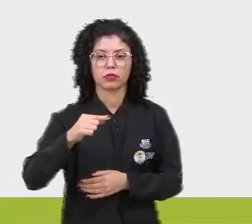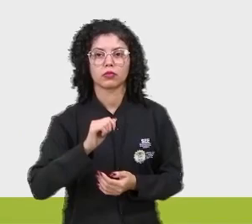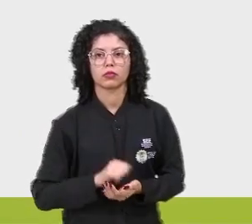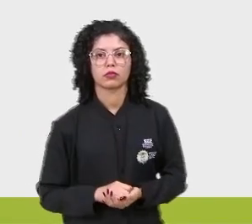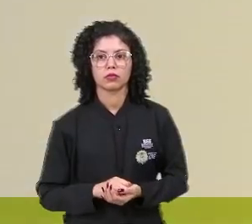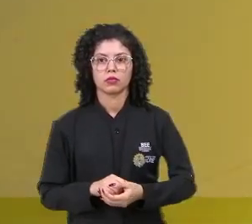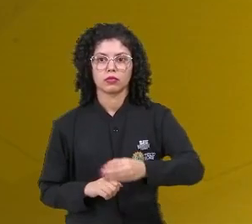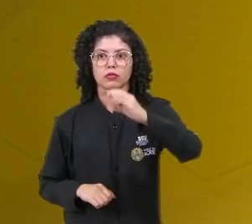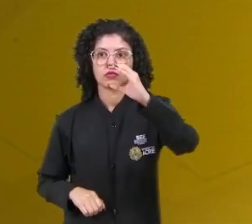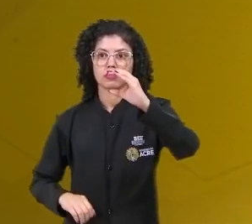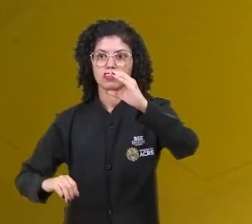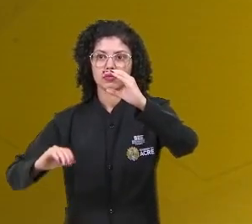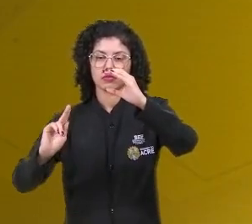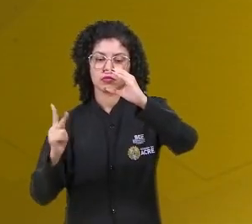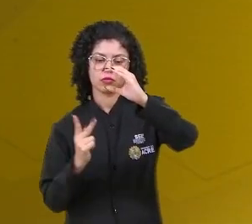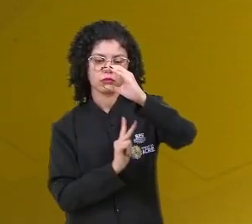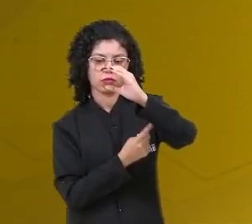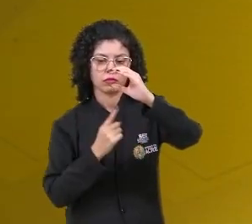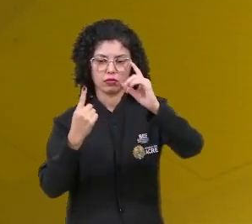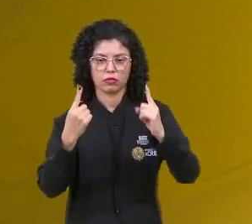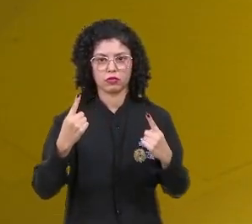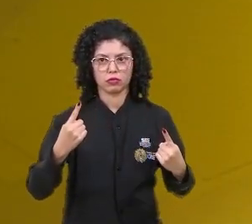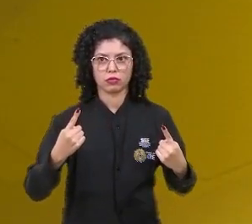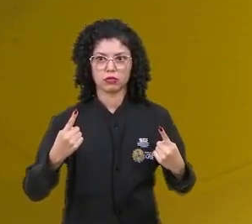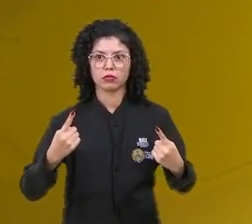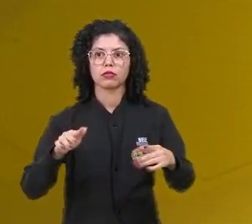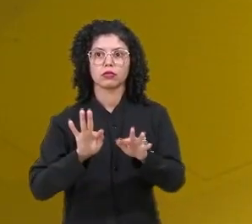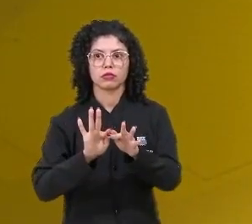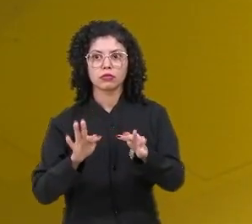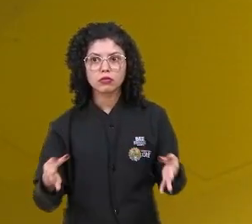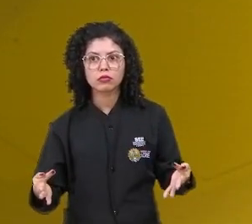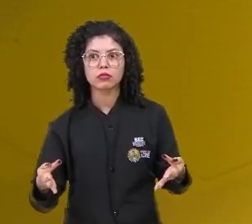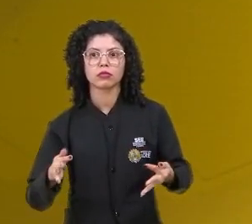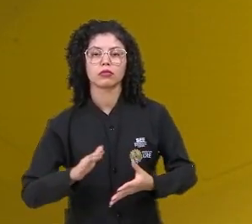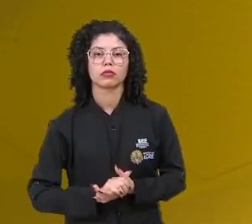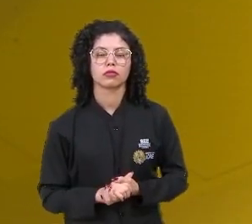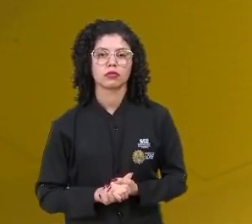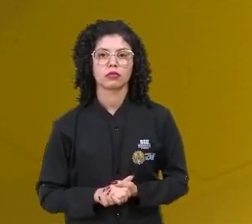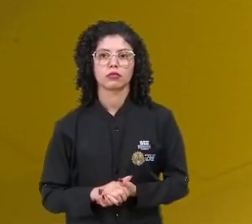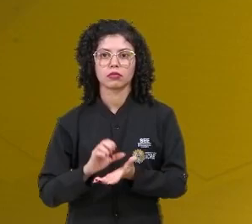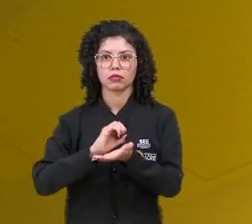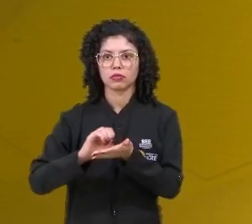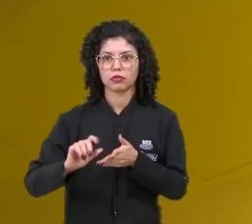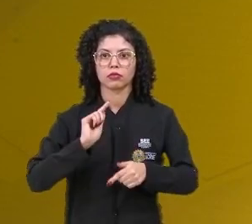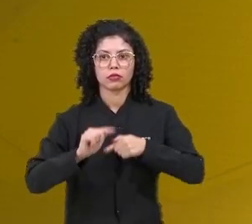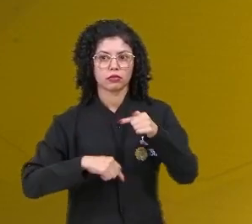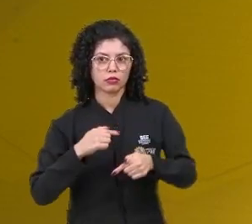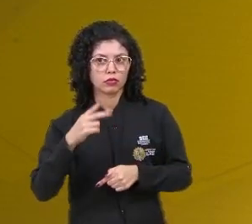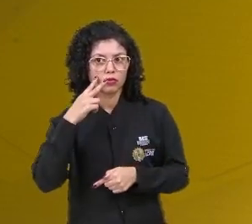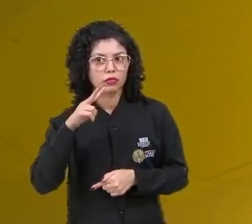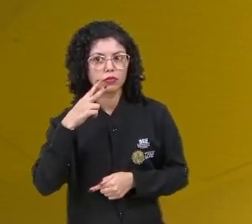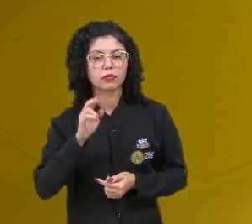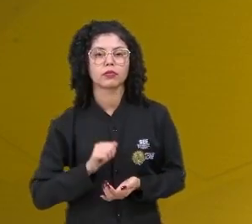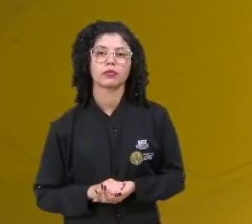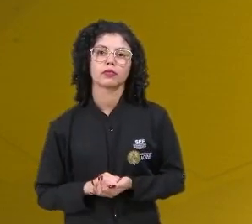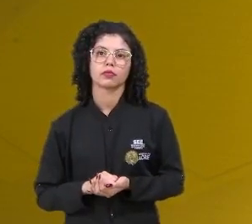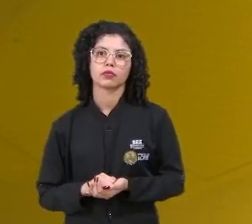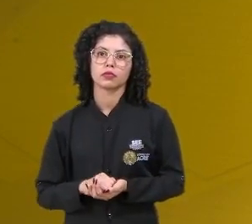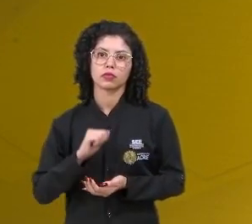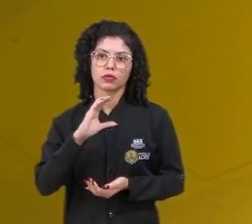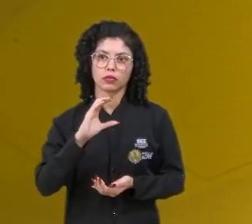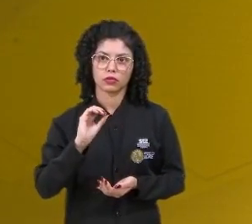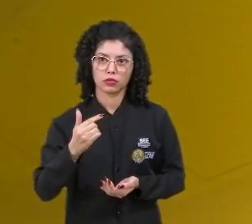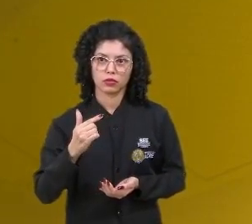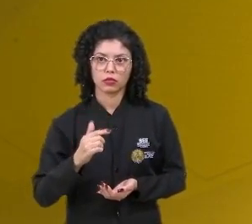bem. Observou a substância, o composto químico orgânico, viu que o carbono está fazendo